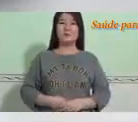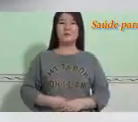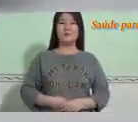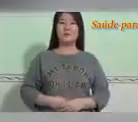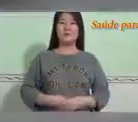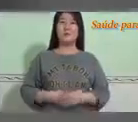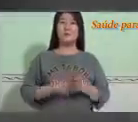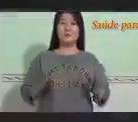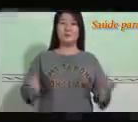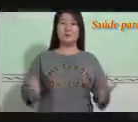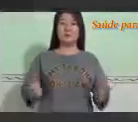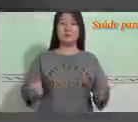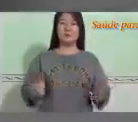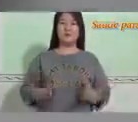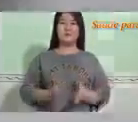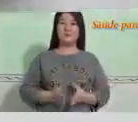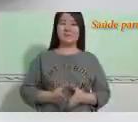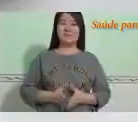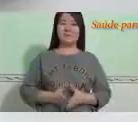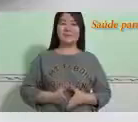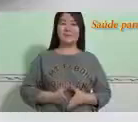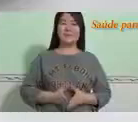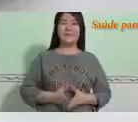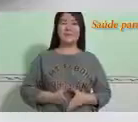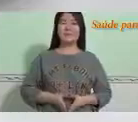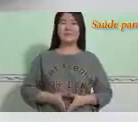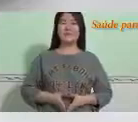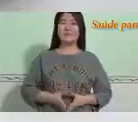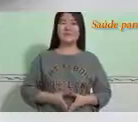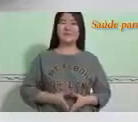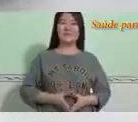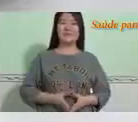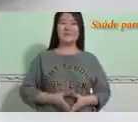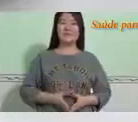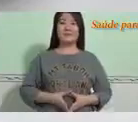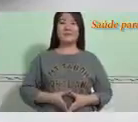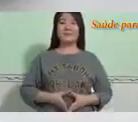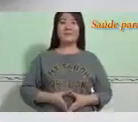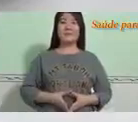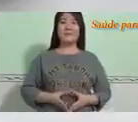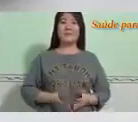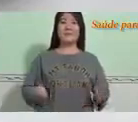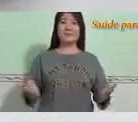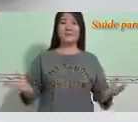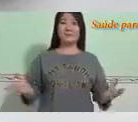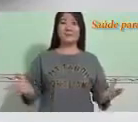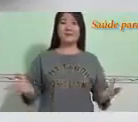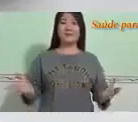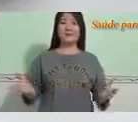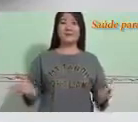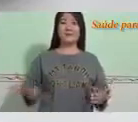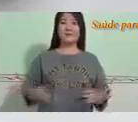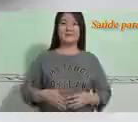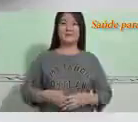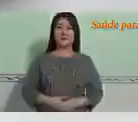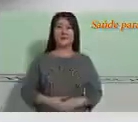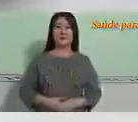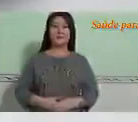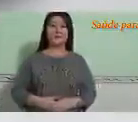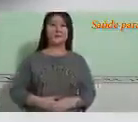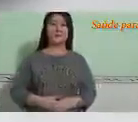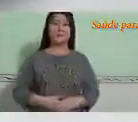ao dia vírgula seada 8:00 vírgula por via oral vírgula 3 lá s a n s s s 3